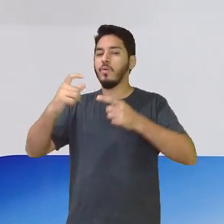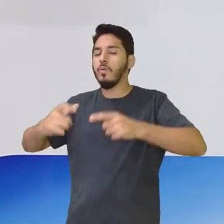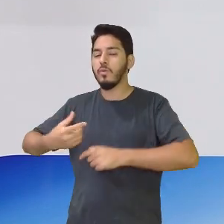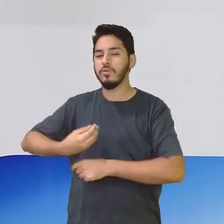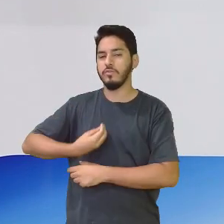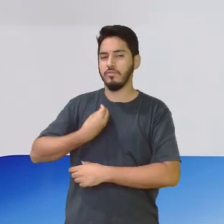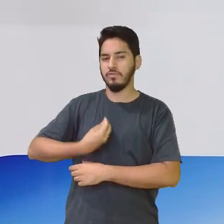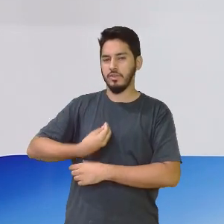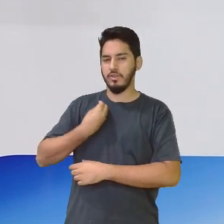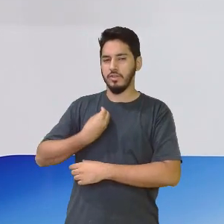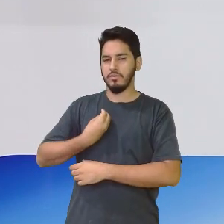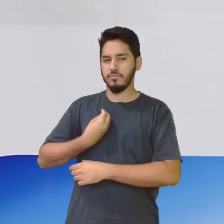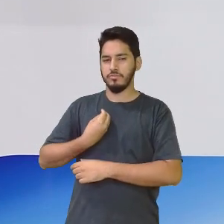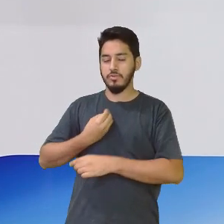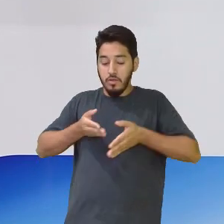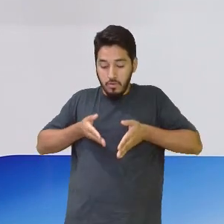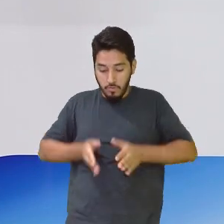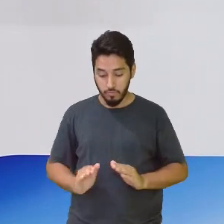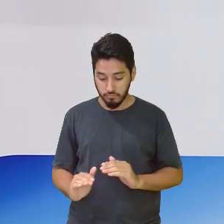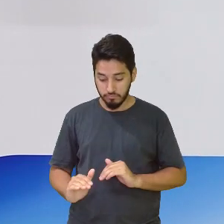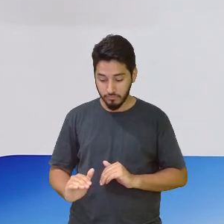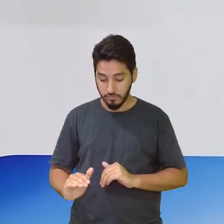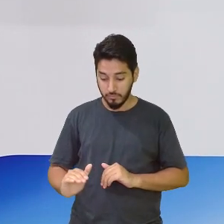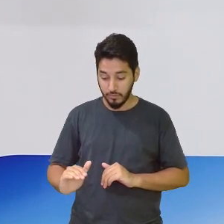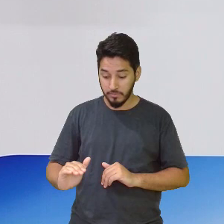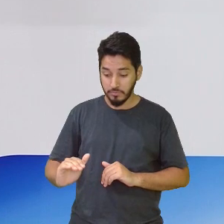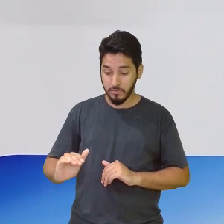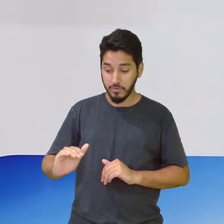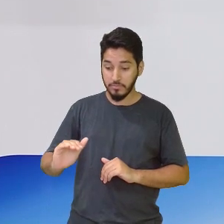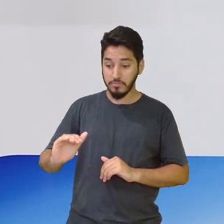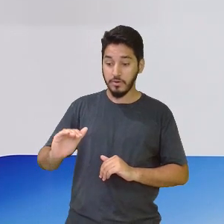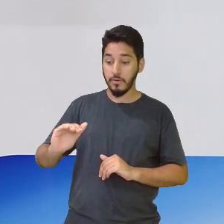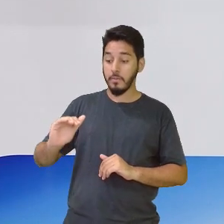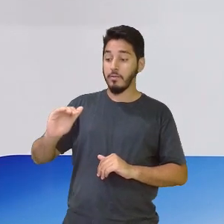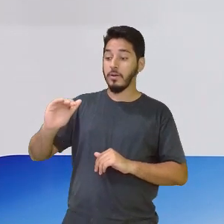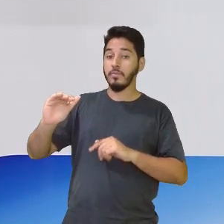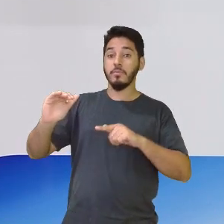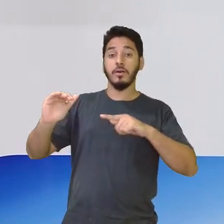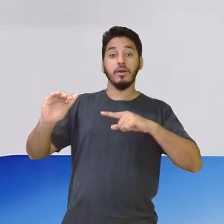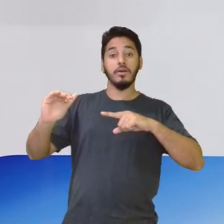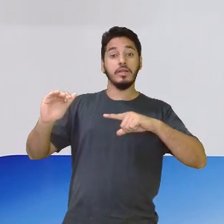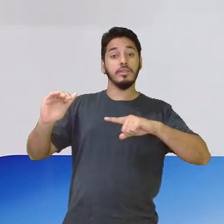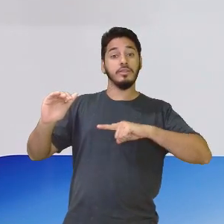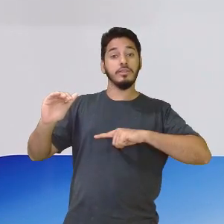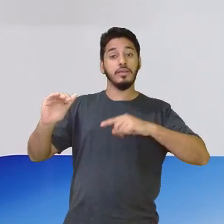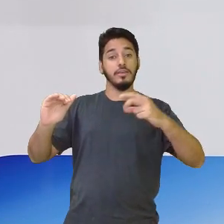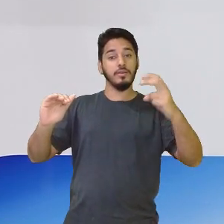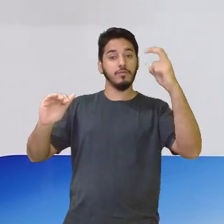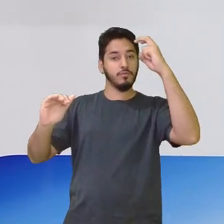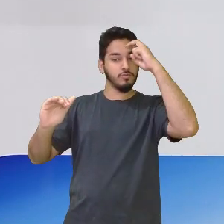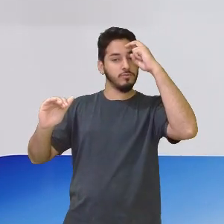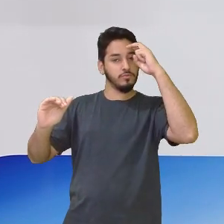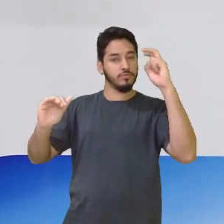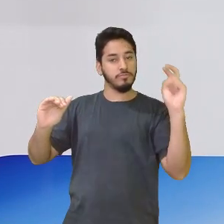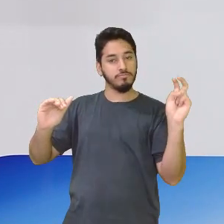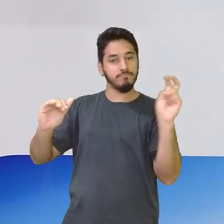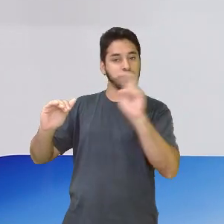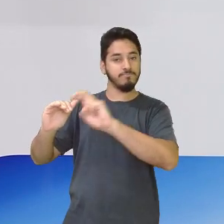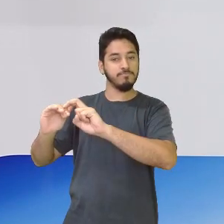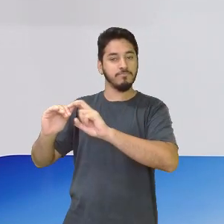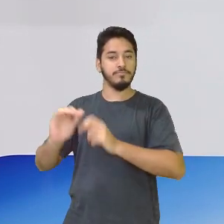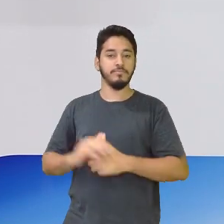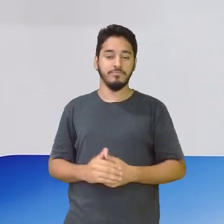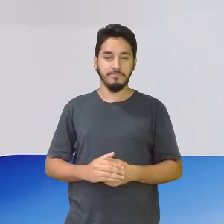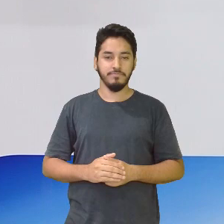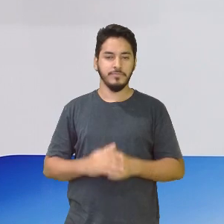vivemos, desde criança, né? Carregamos essas marcas culturais, trazendo por onde nós passamos, por